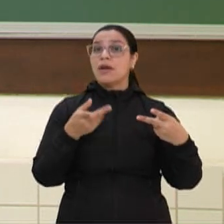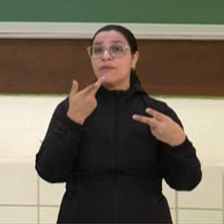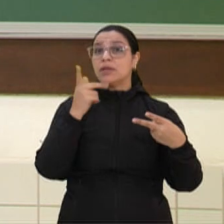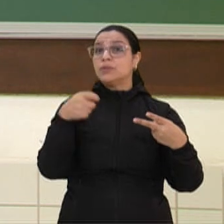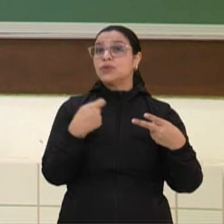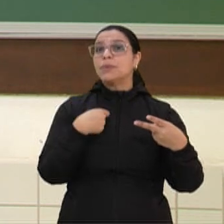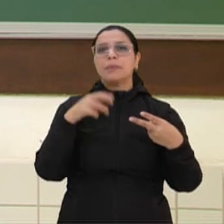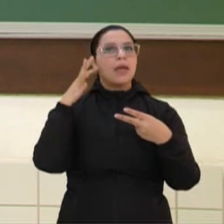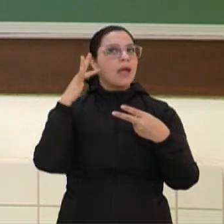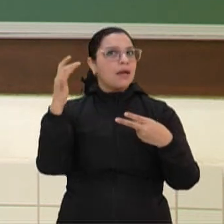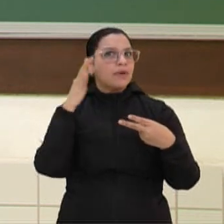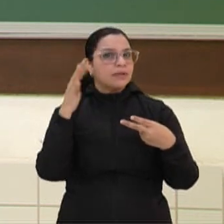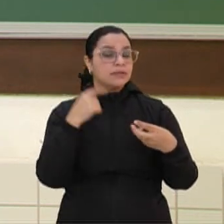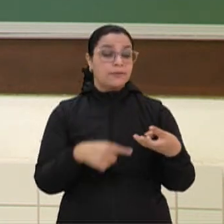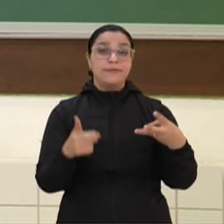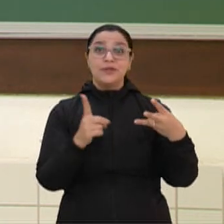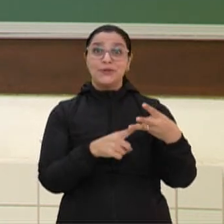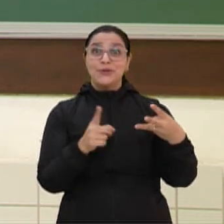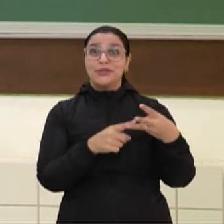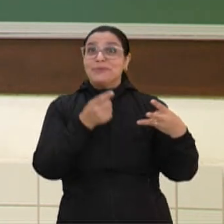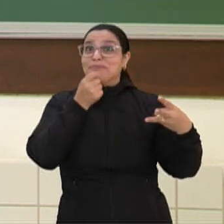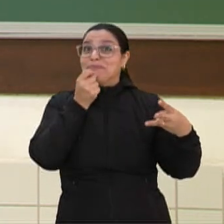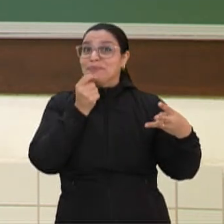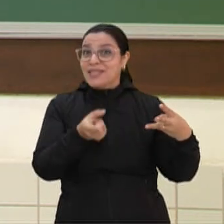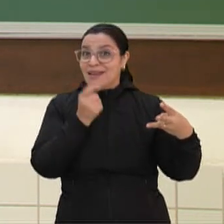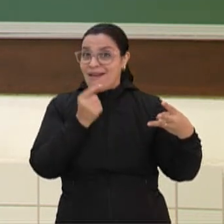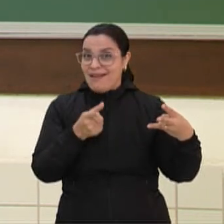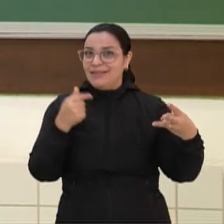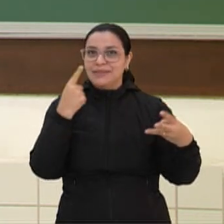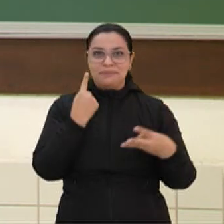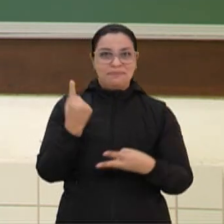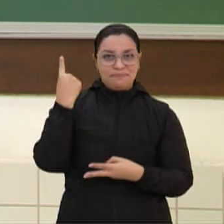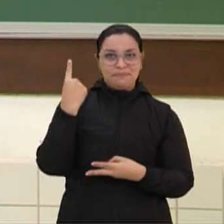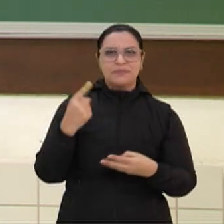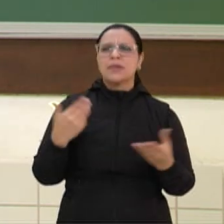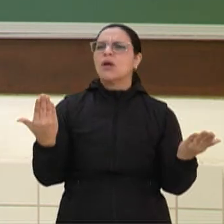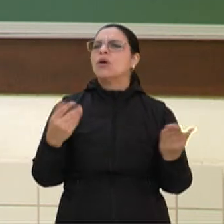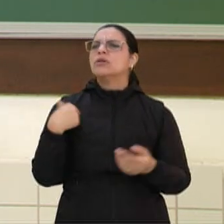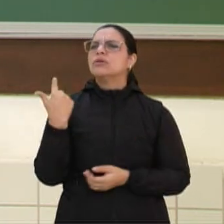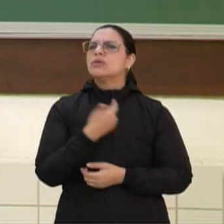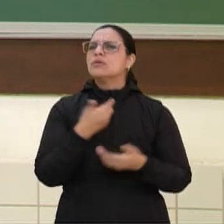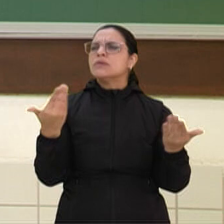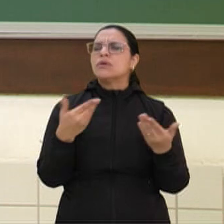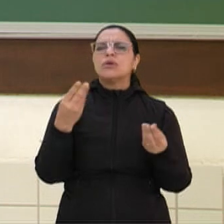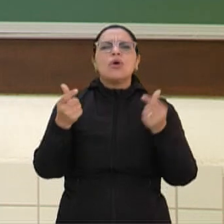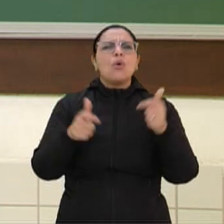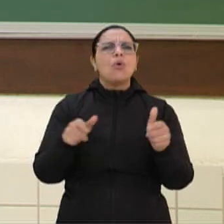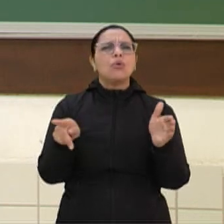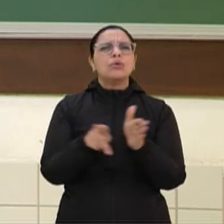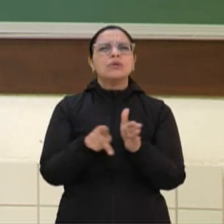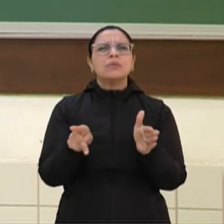anterior sobre a reflexiva e hoje nós vamos falar sobre crônica.